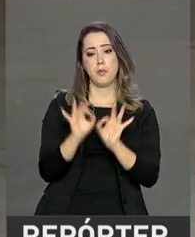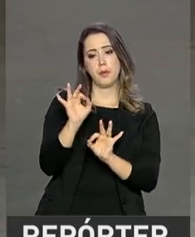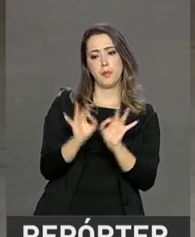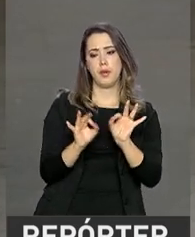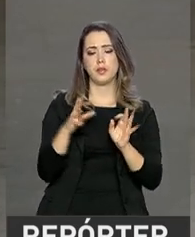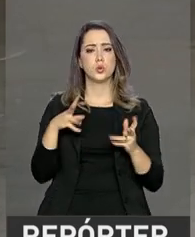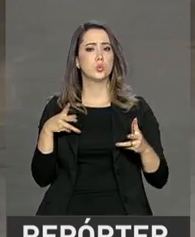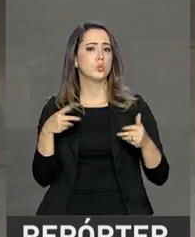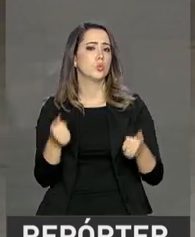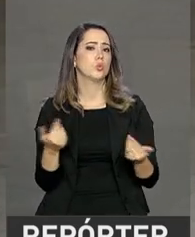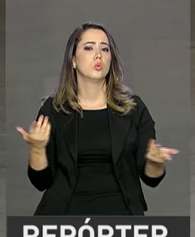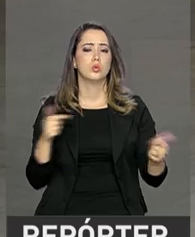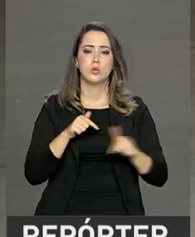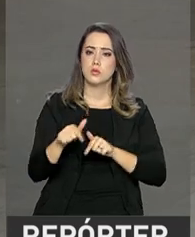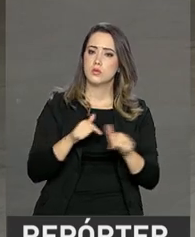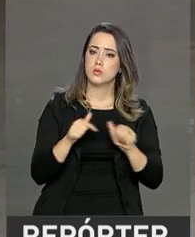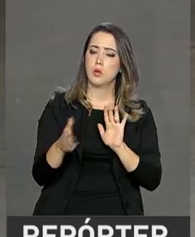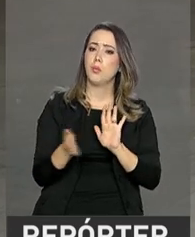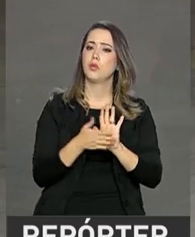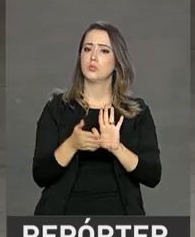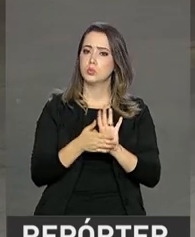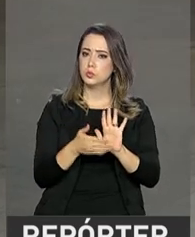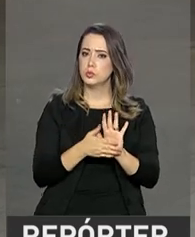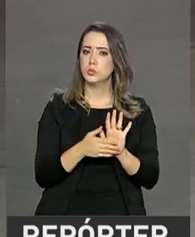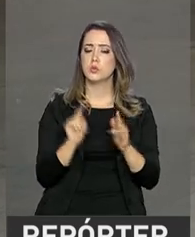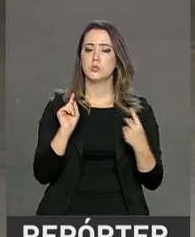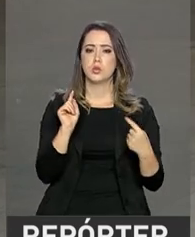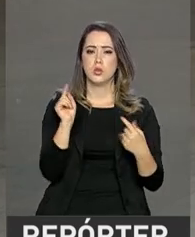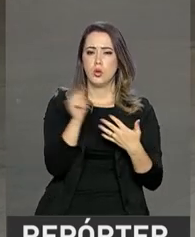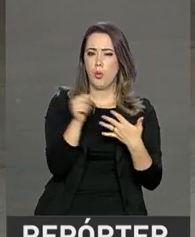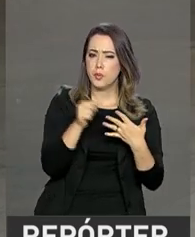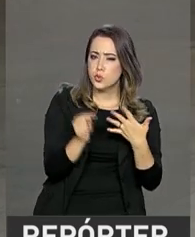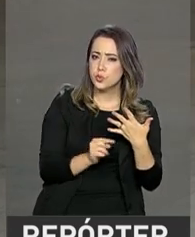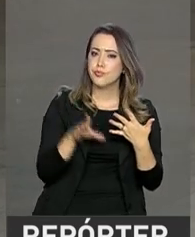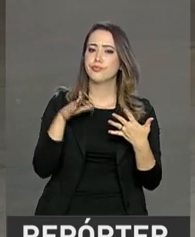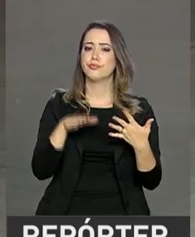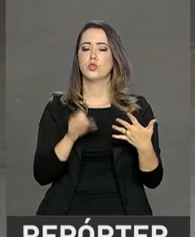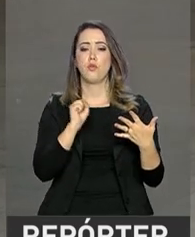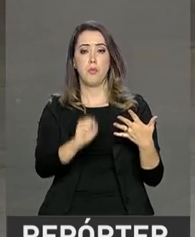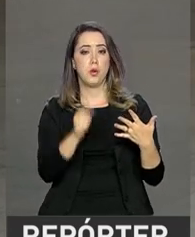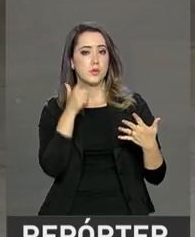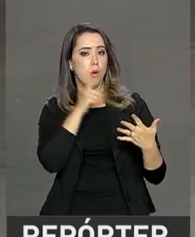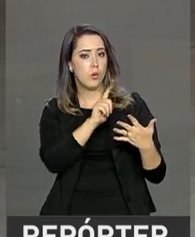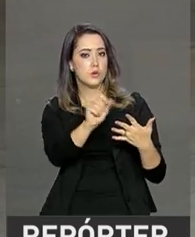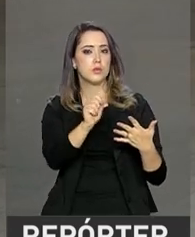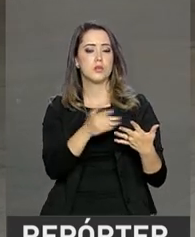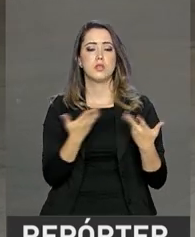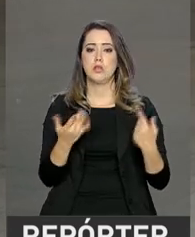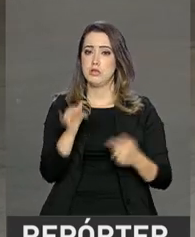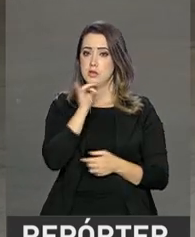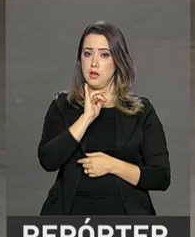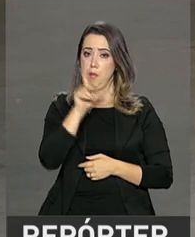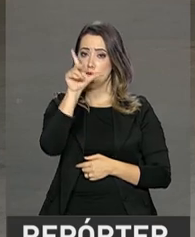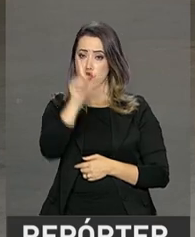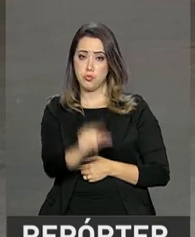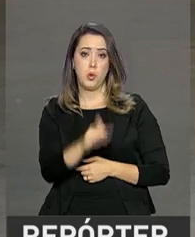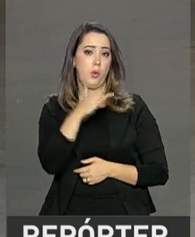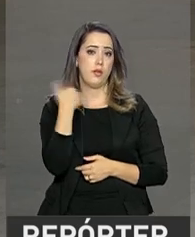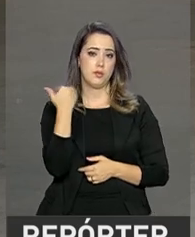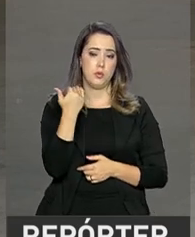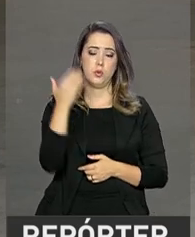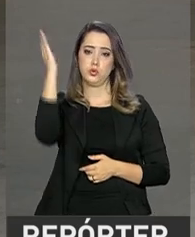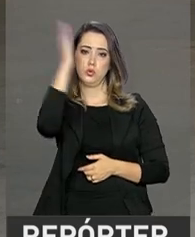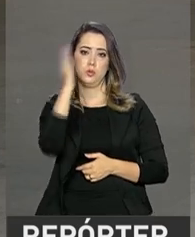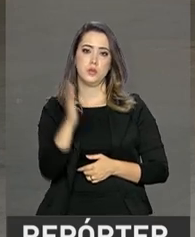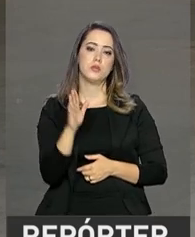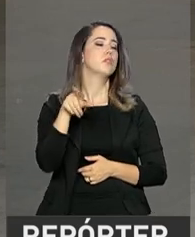em prática uma série de propostas para que metas sejam atingidas, entre elas a redução de homicídios no país.